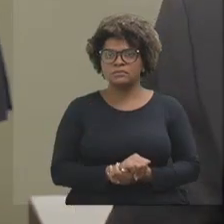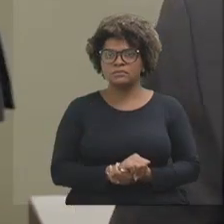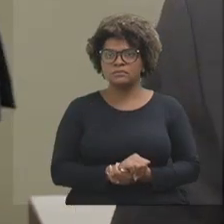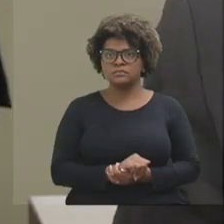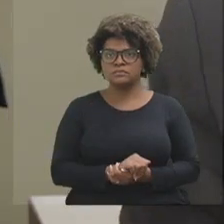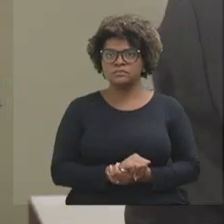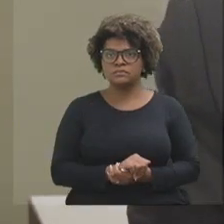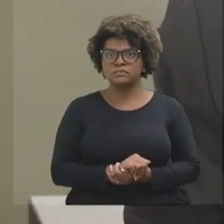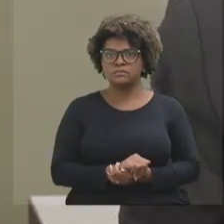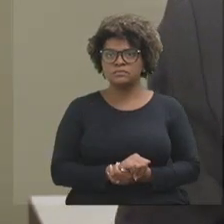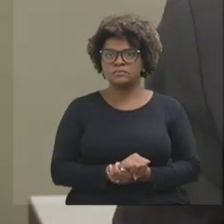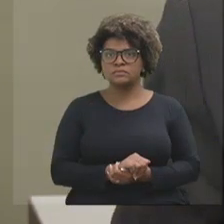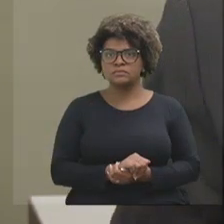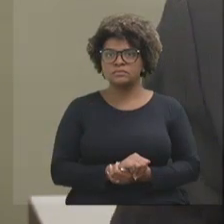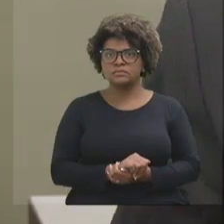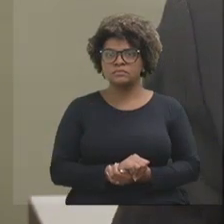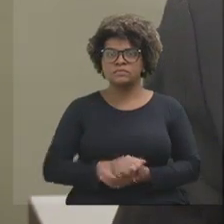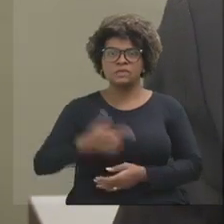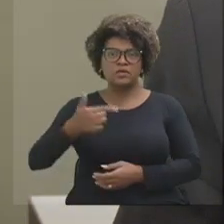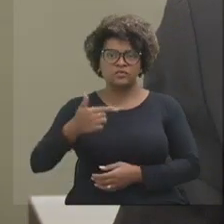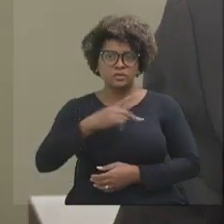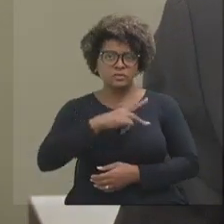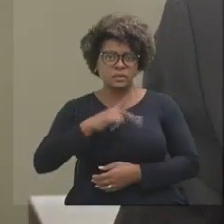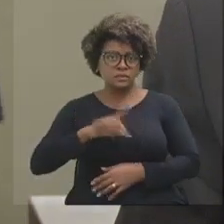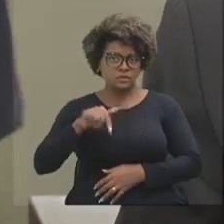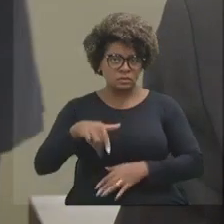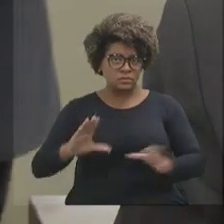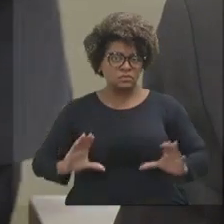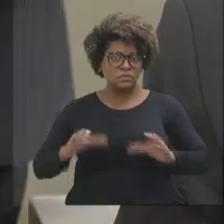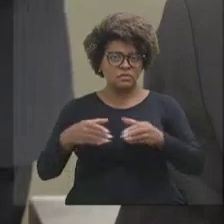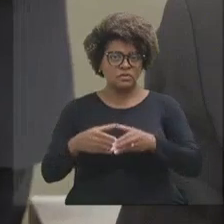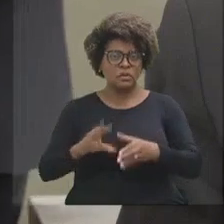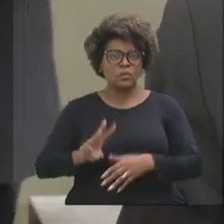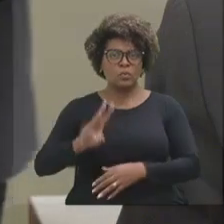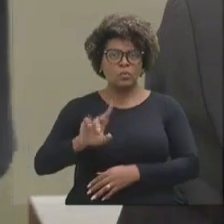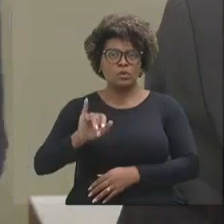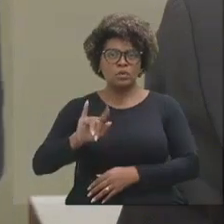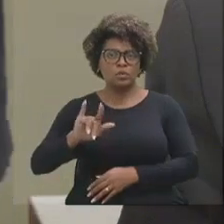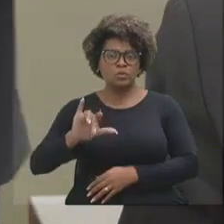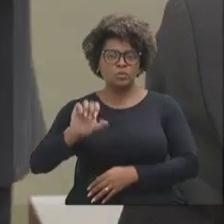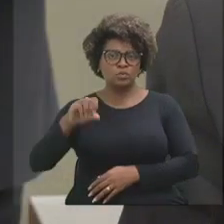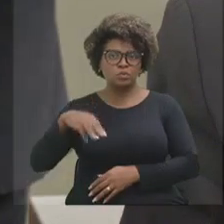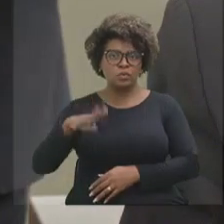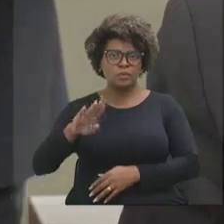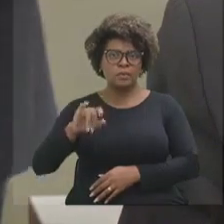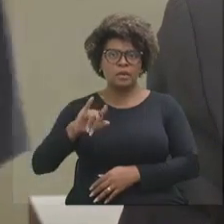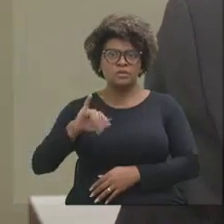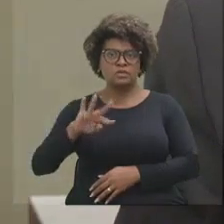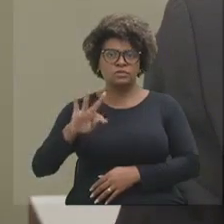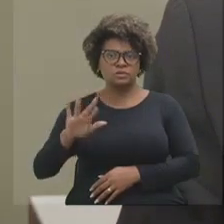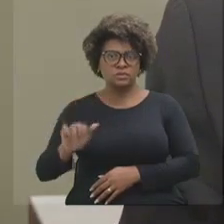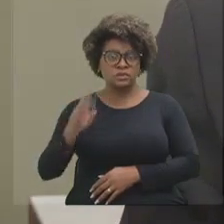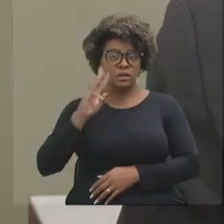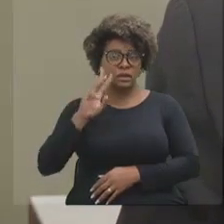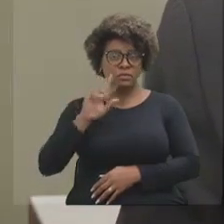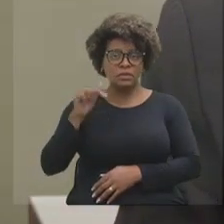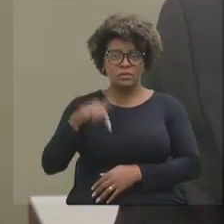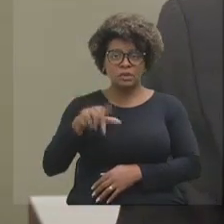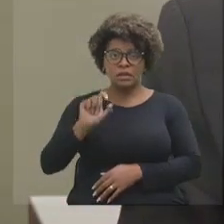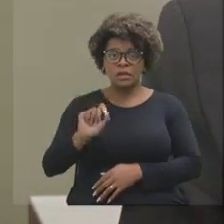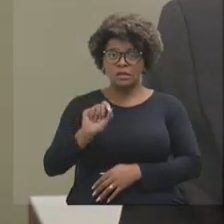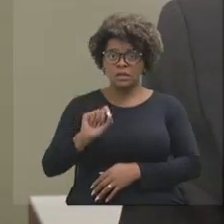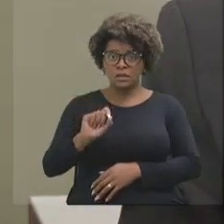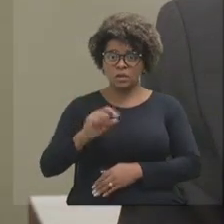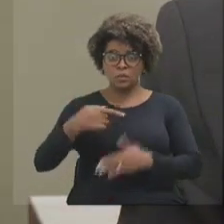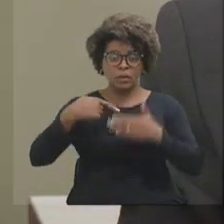para o vice-presidente dessa comissão Dr Wilson Batista Lembrando aqui para vocês uma coisa uma biópsia